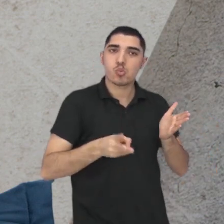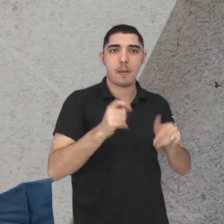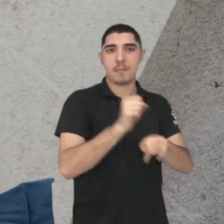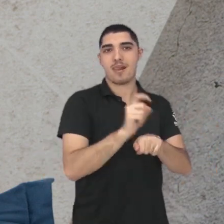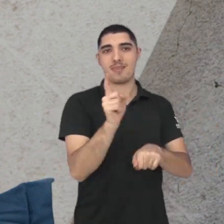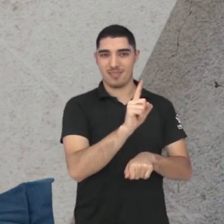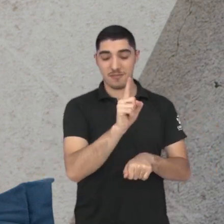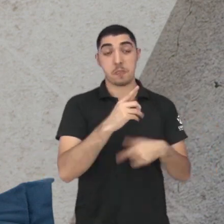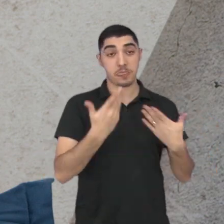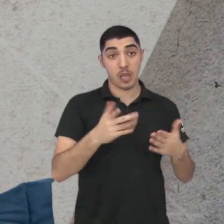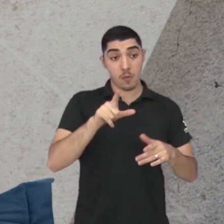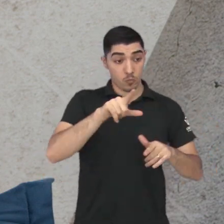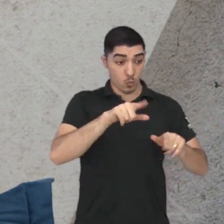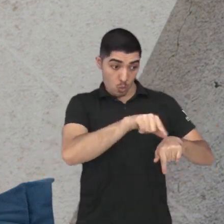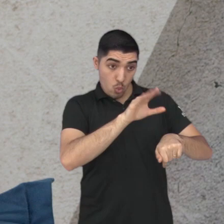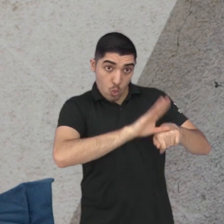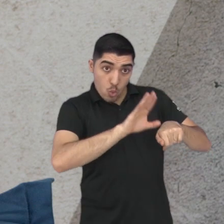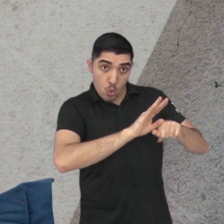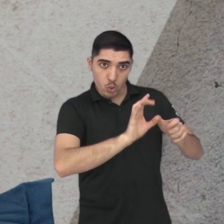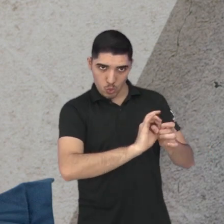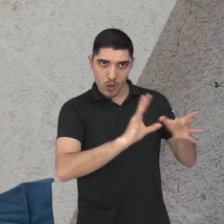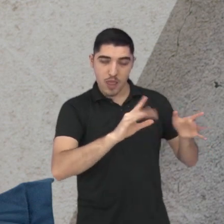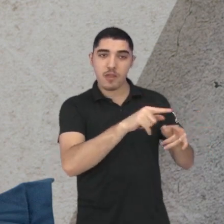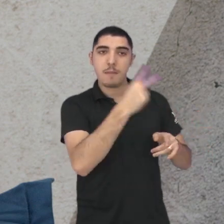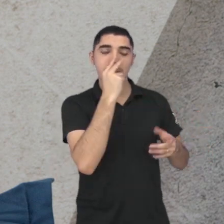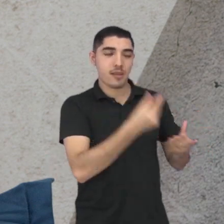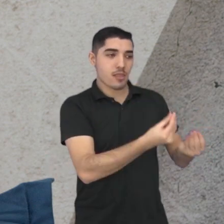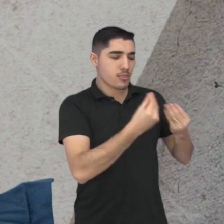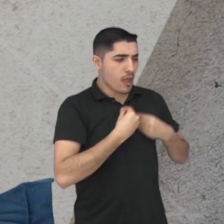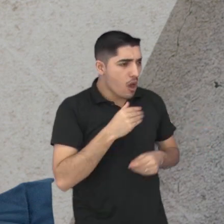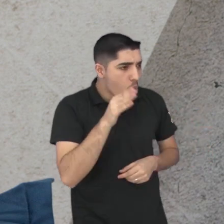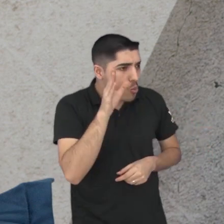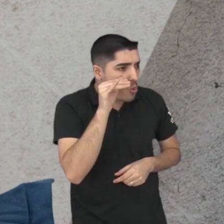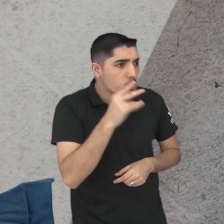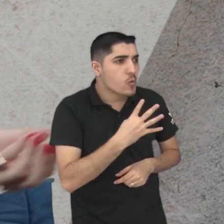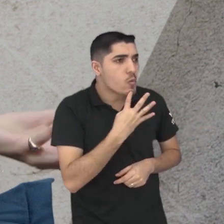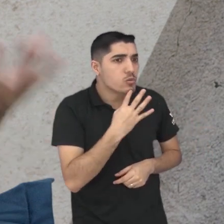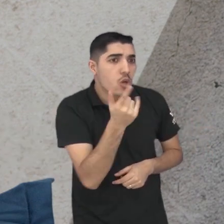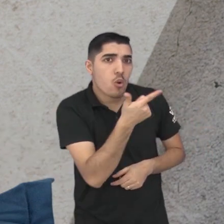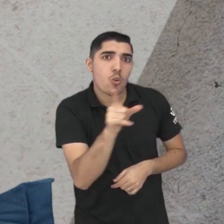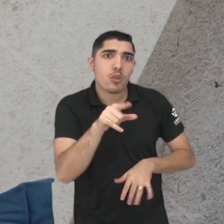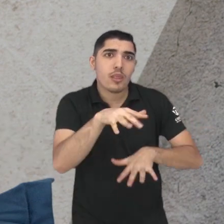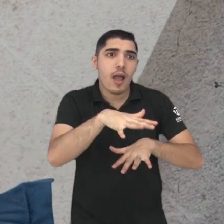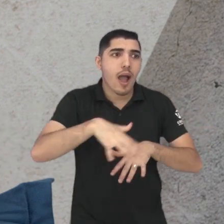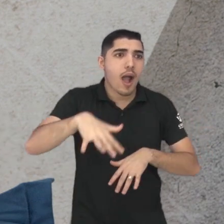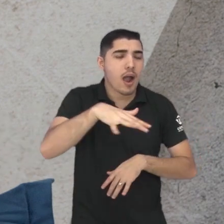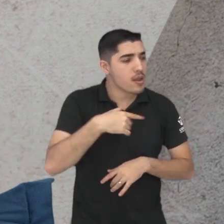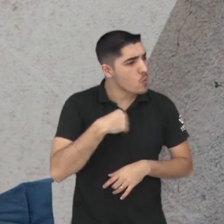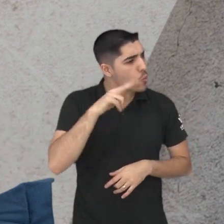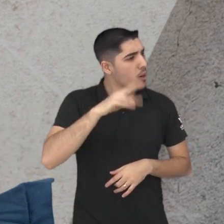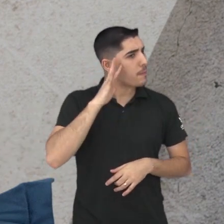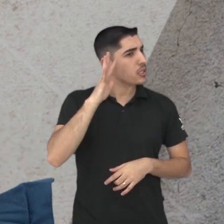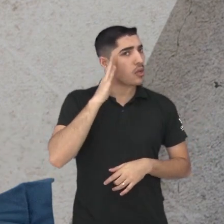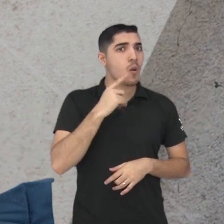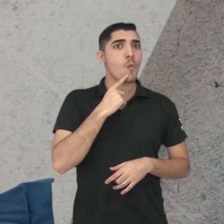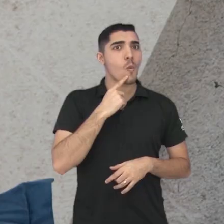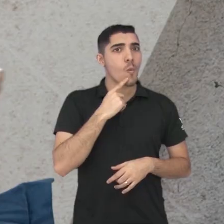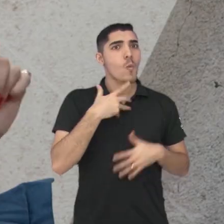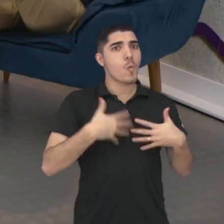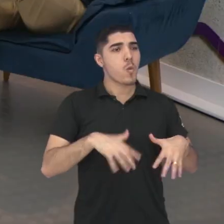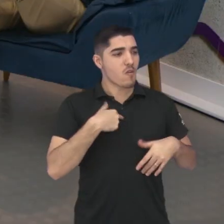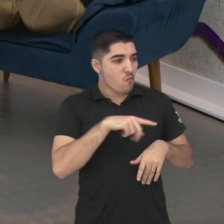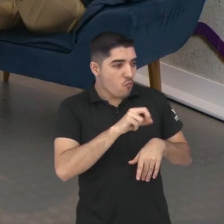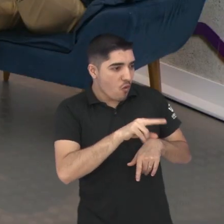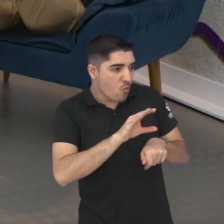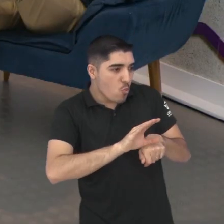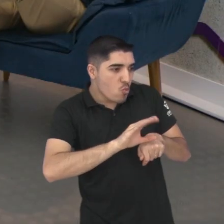esse profissional e às vezes um curso livre ele te ajuda a despertar um interesse de uma área que você nem sabia que você queria trabalhar e você fala, poxa, é interessante isso